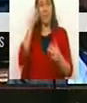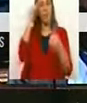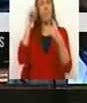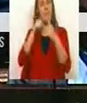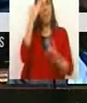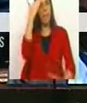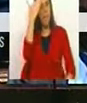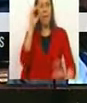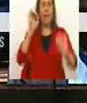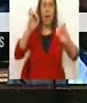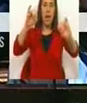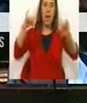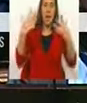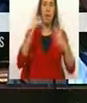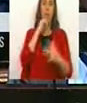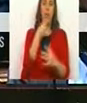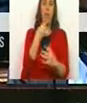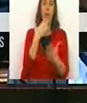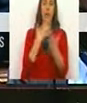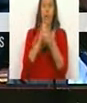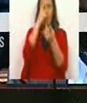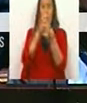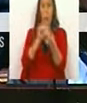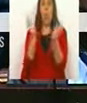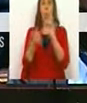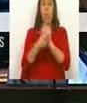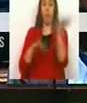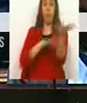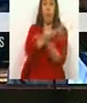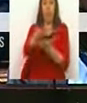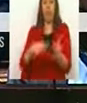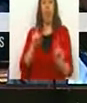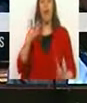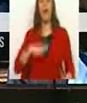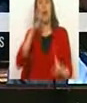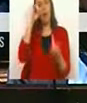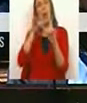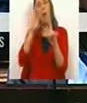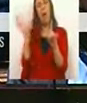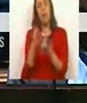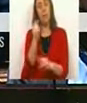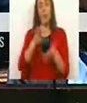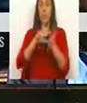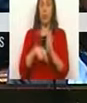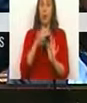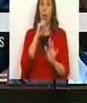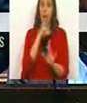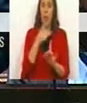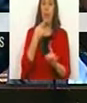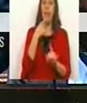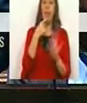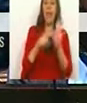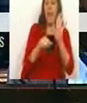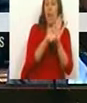propósitos meritórios, as iniciativas podem traduzir-se em efeitos perversos, perturbadores daquilo que pretendem atingir. Os projetos podem ter